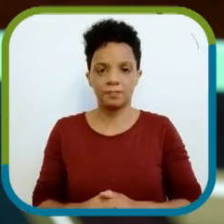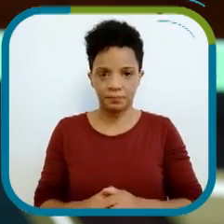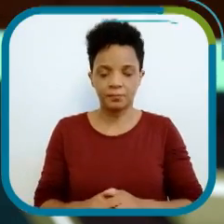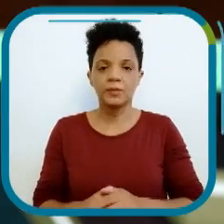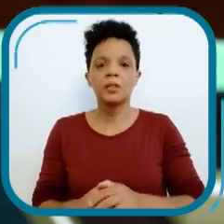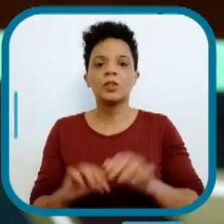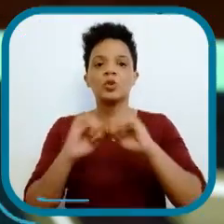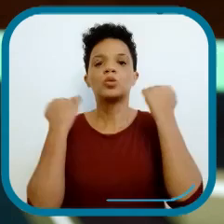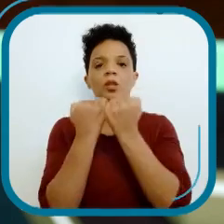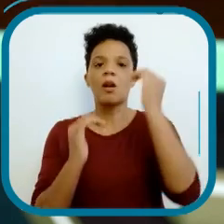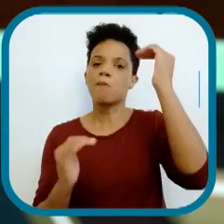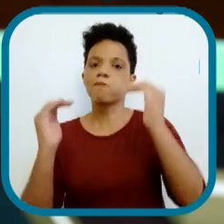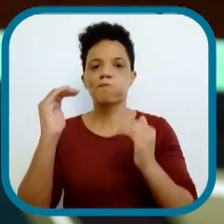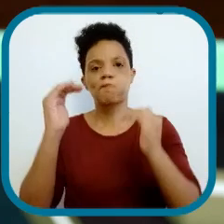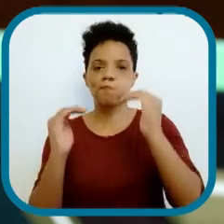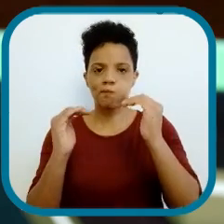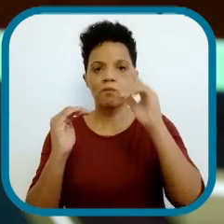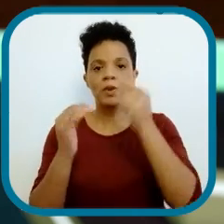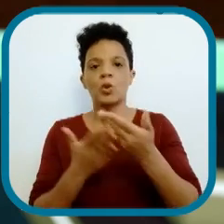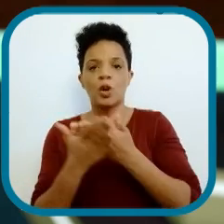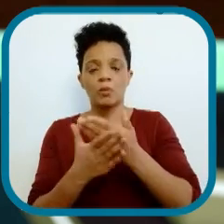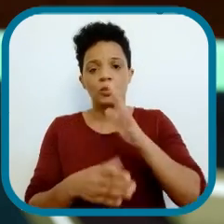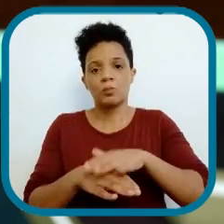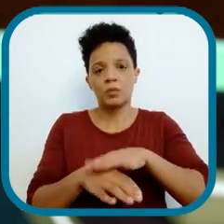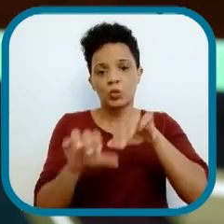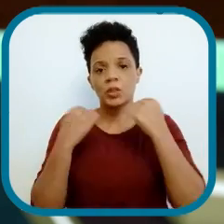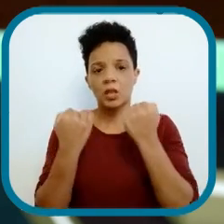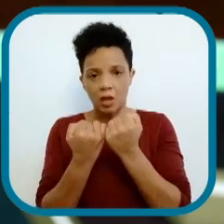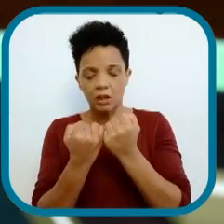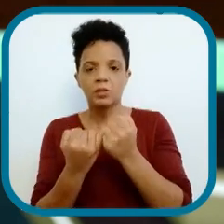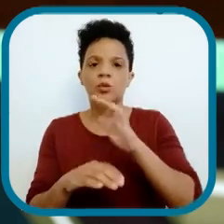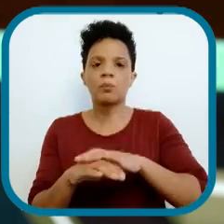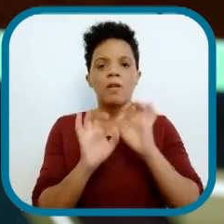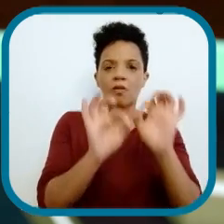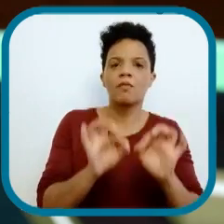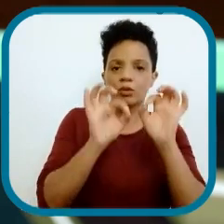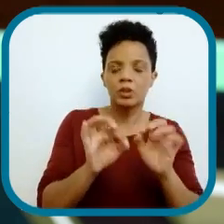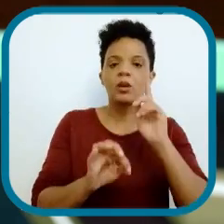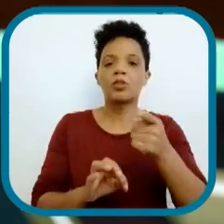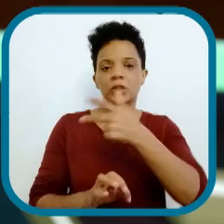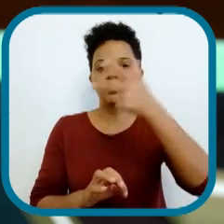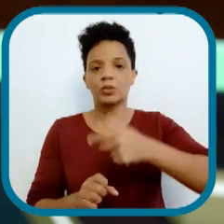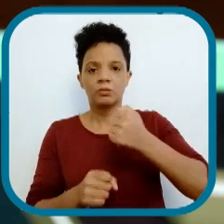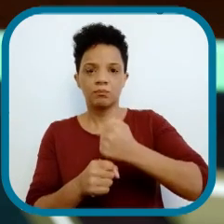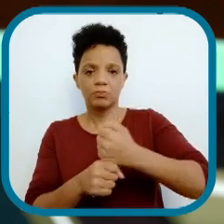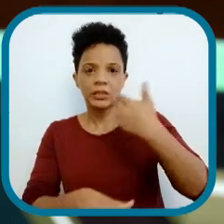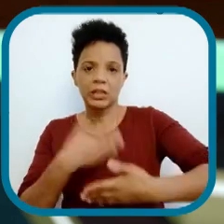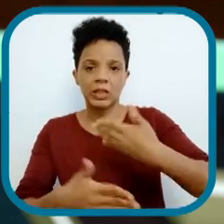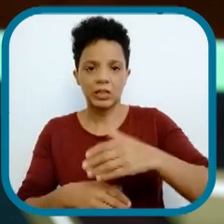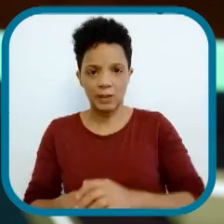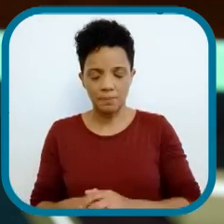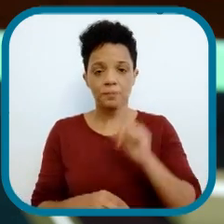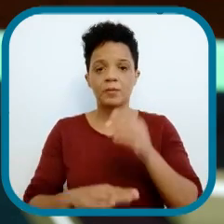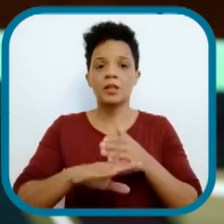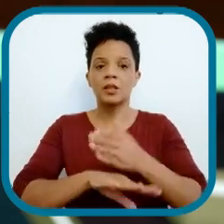principal? Equilibrar as desigualdades sociais e económicas constituintes de uma sociedade de modo a favorecer o exercício pleno da